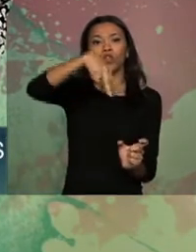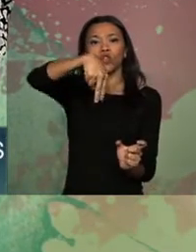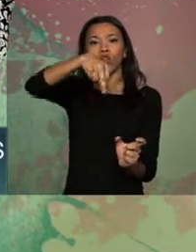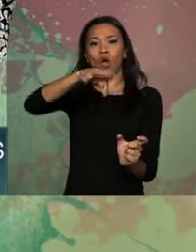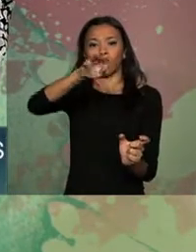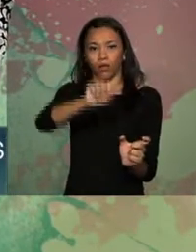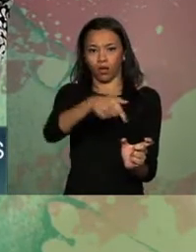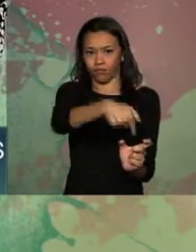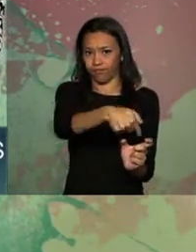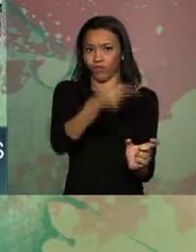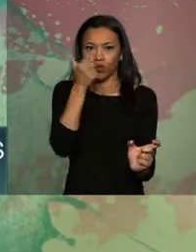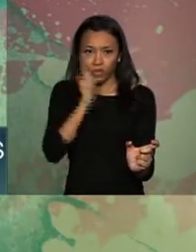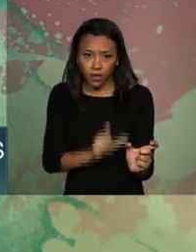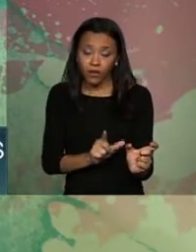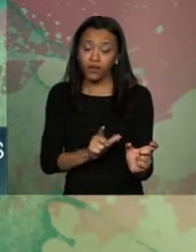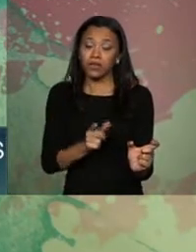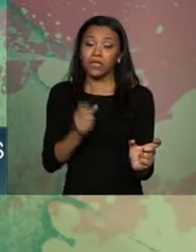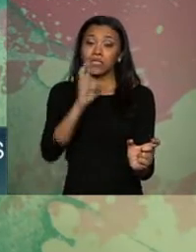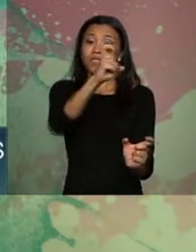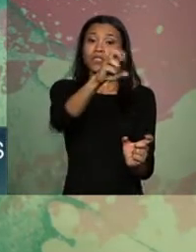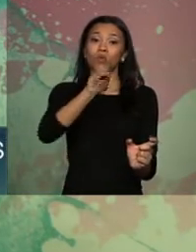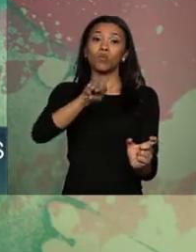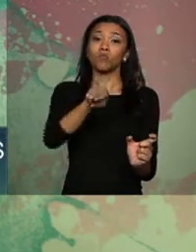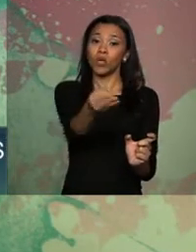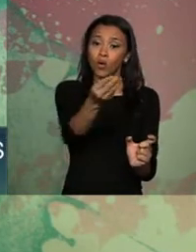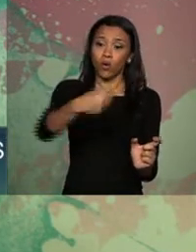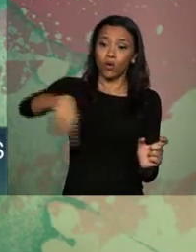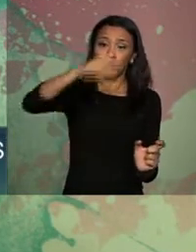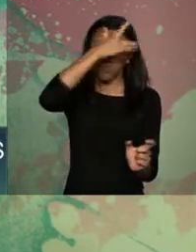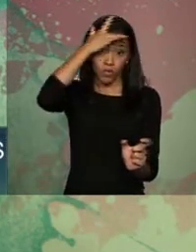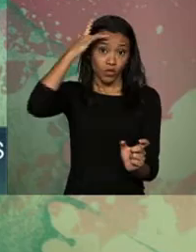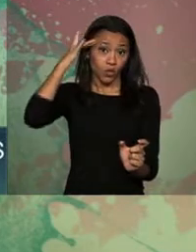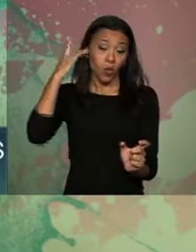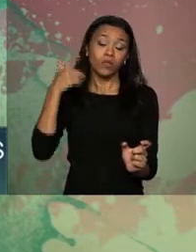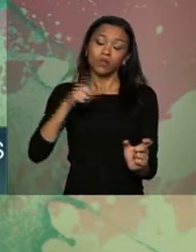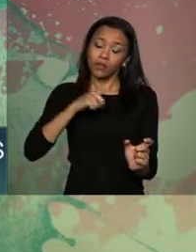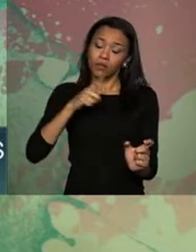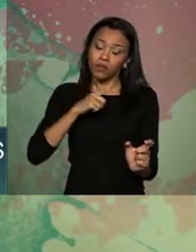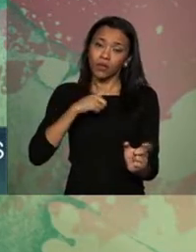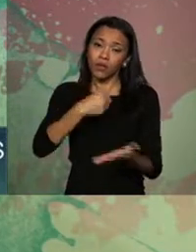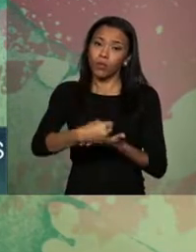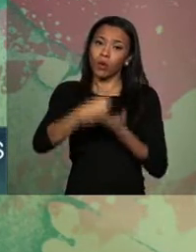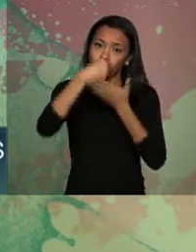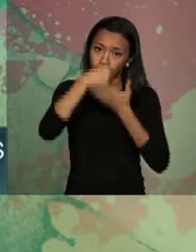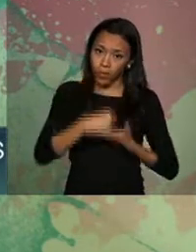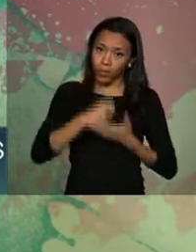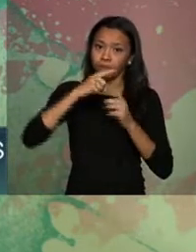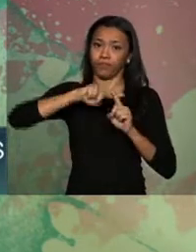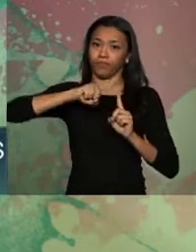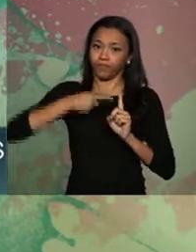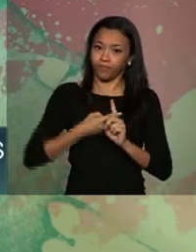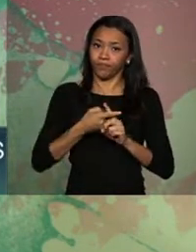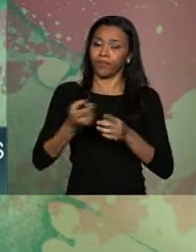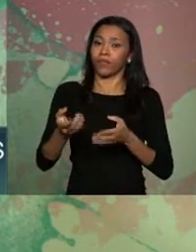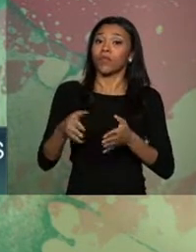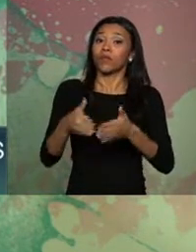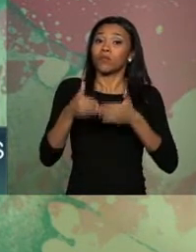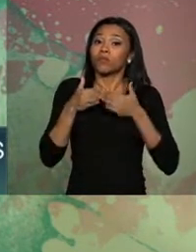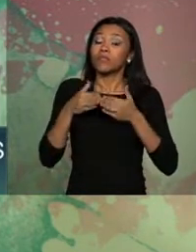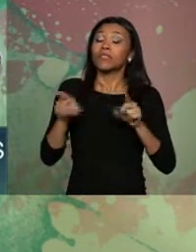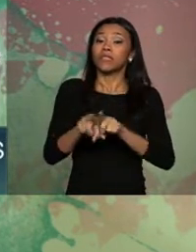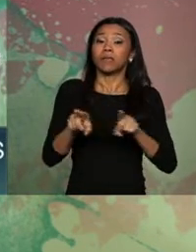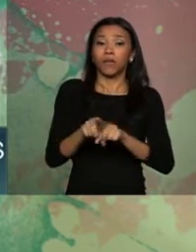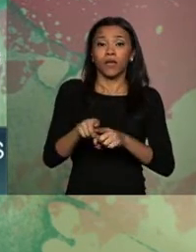5 milhões de trabalhadores com direito a auxílio maternidade, auxílio doença e auxílio